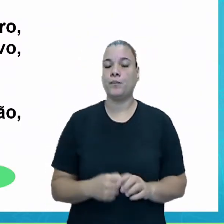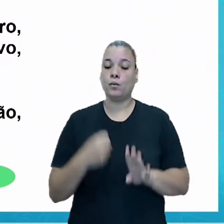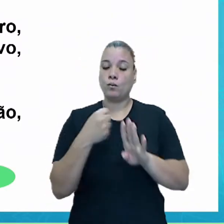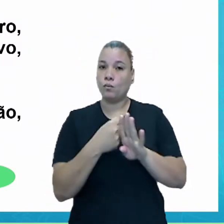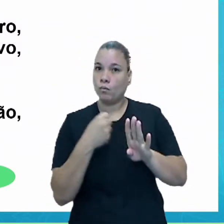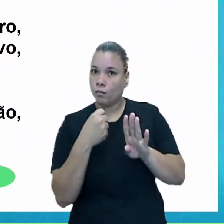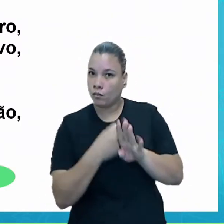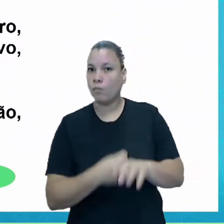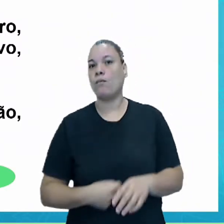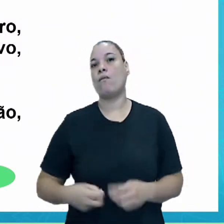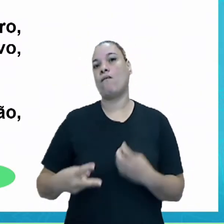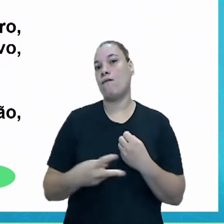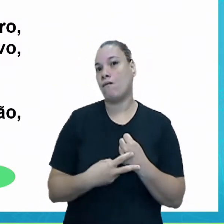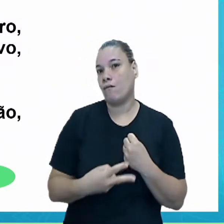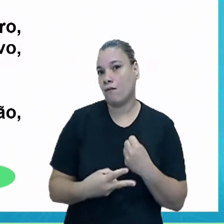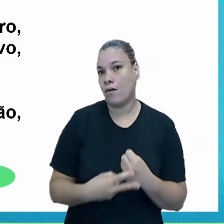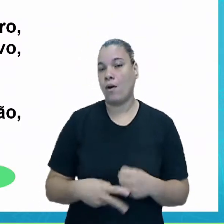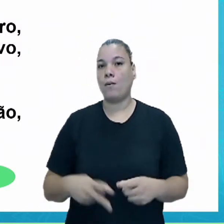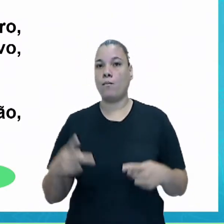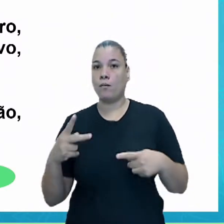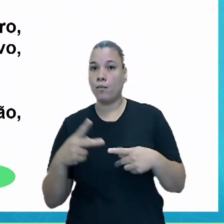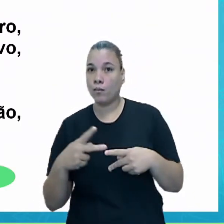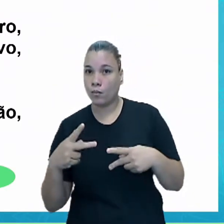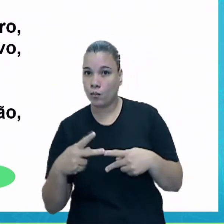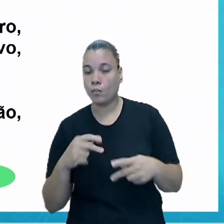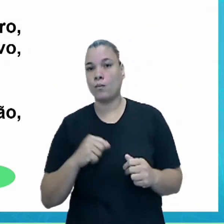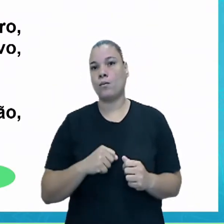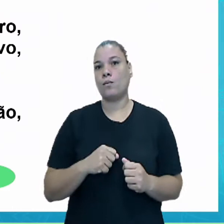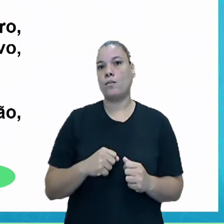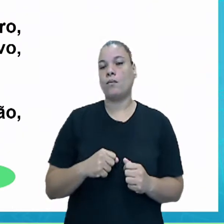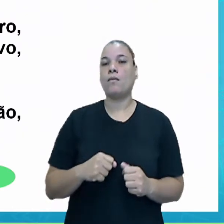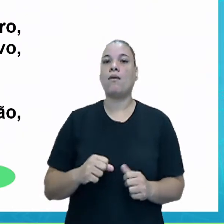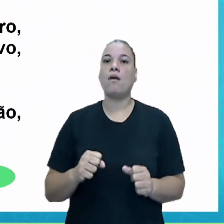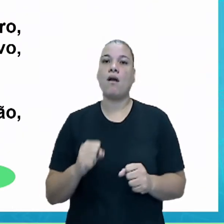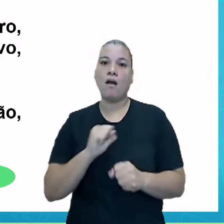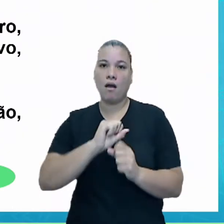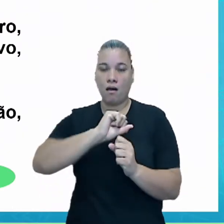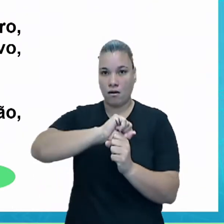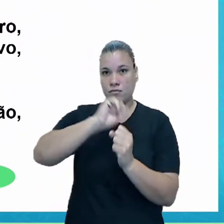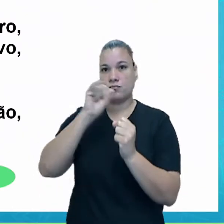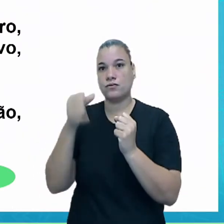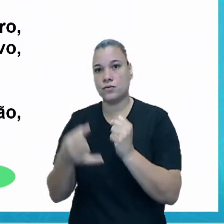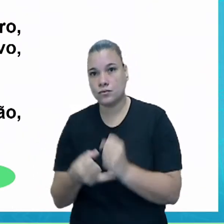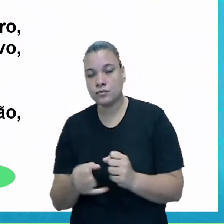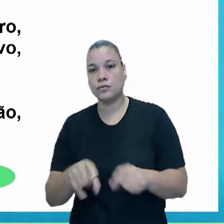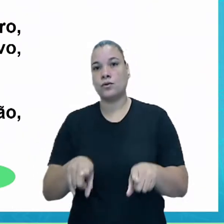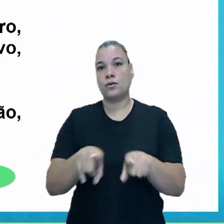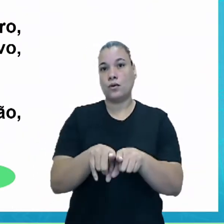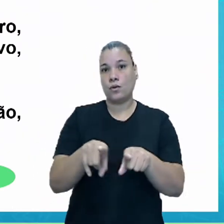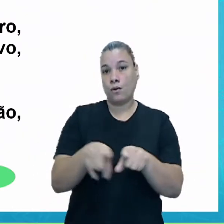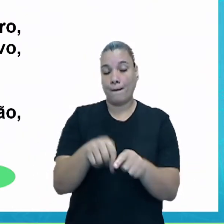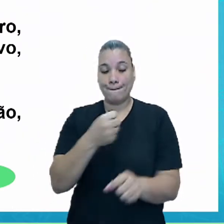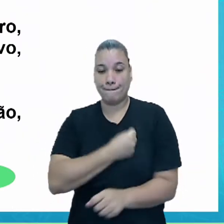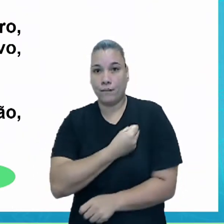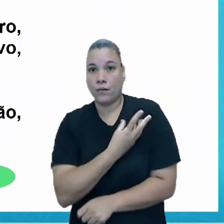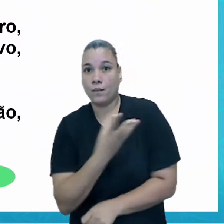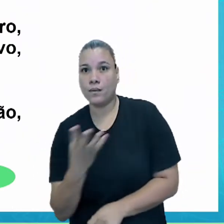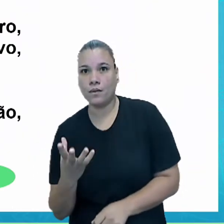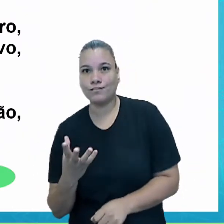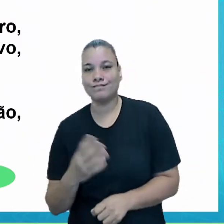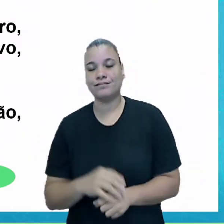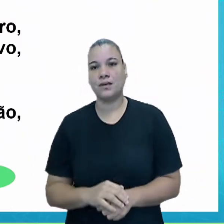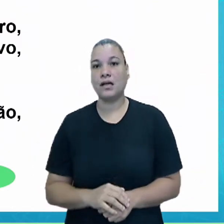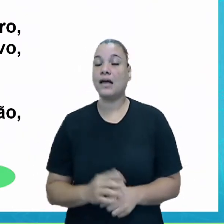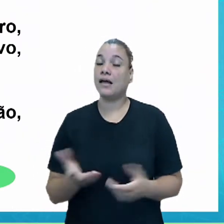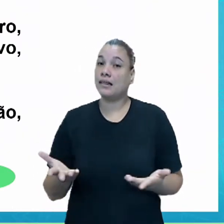o adjetivo, o pronome, o artigo e o numeral. Se elas são variáveis, elas mudam